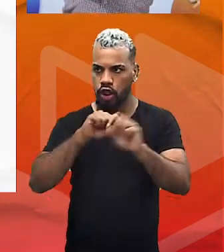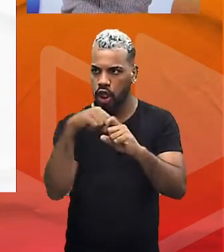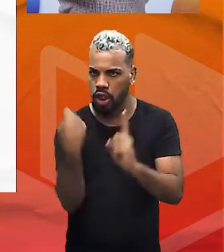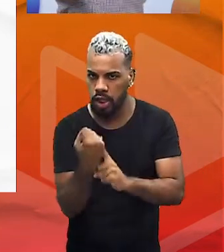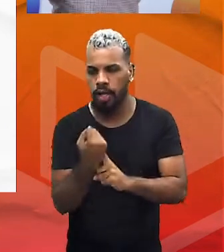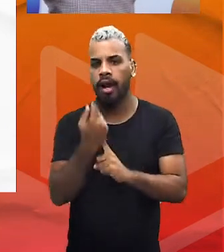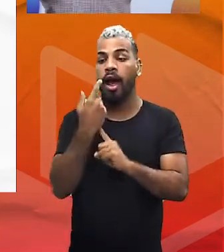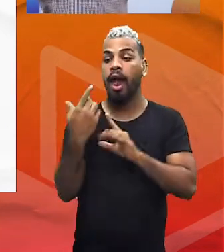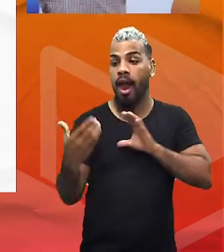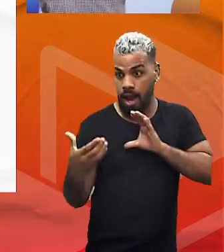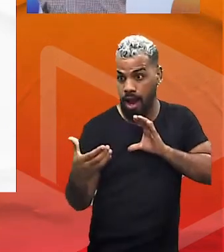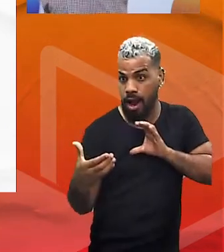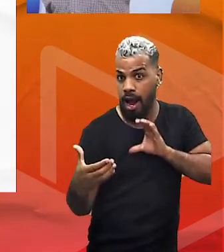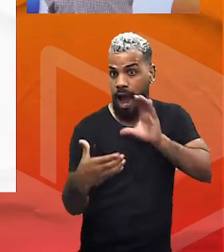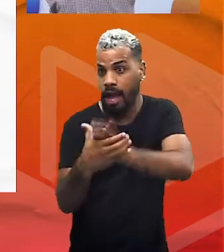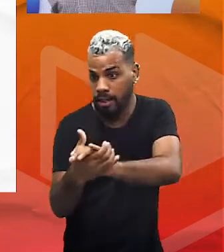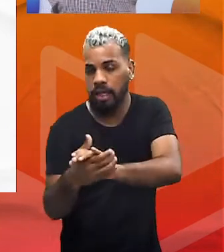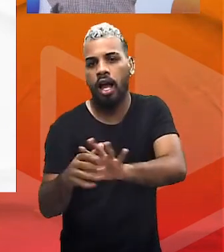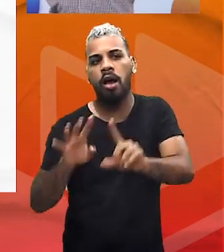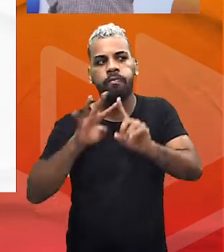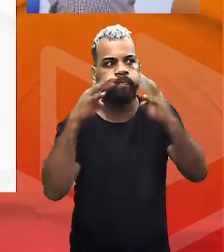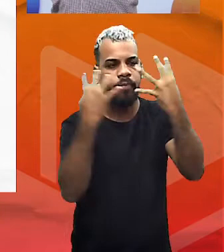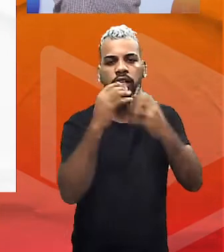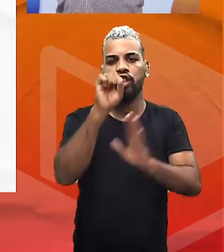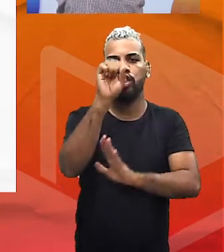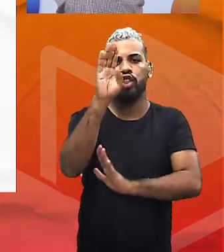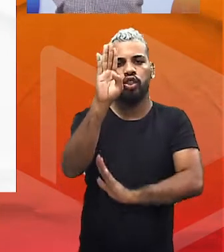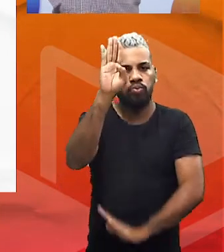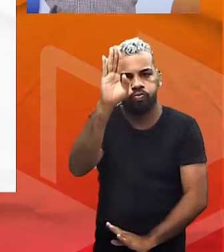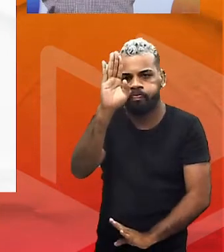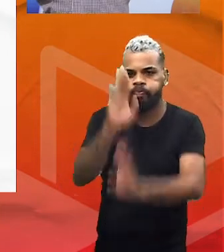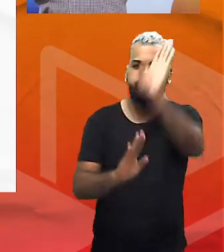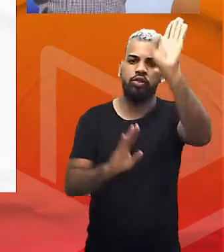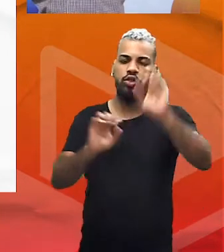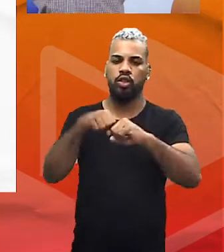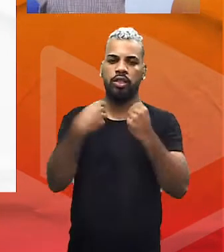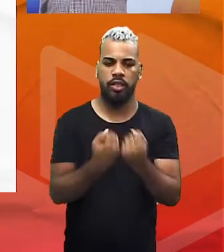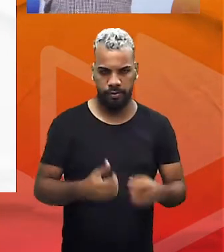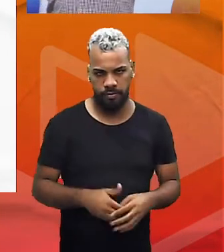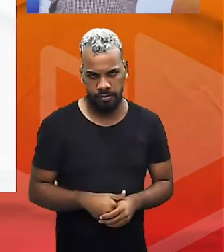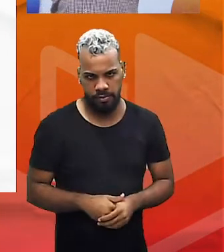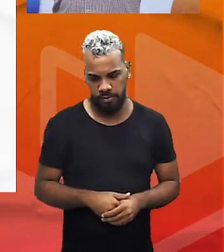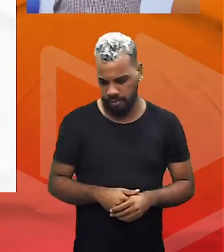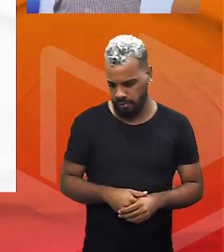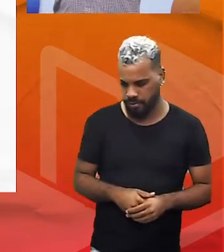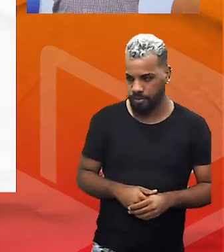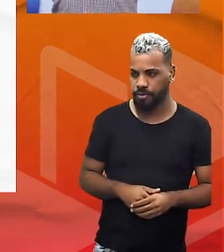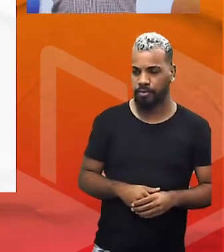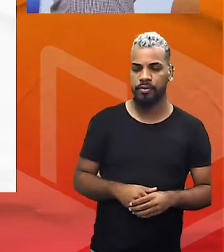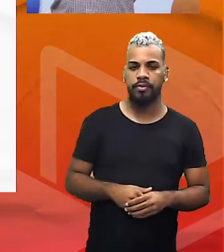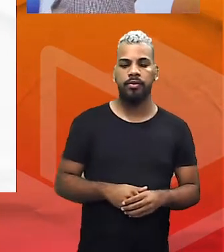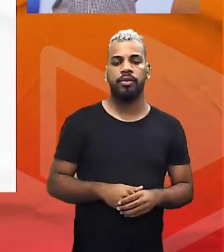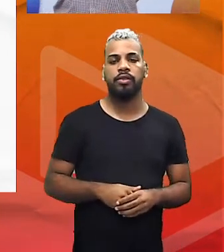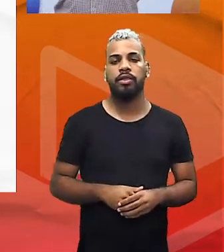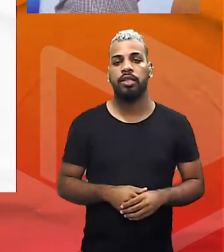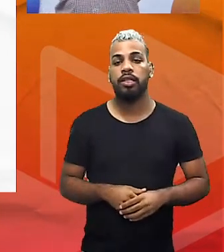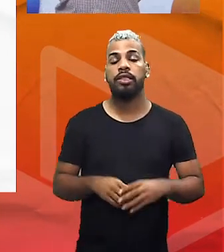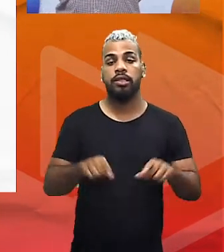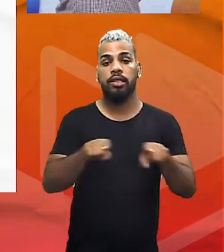minha felicidade. Então, isso é visto muito tanto em Alencar como em Machado de Assis, já que os dois foram contemporâneos.